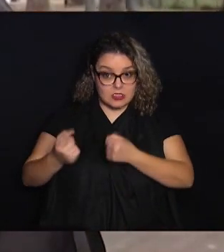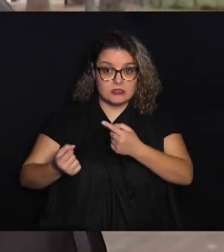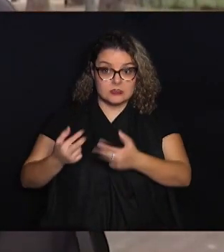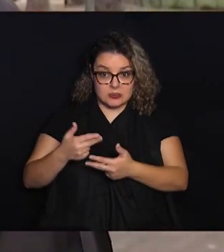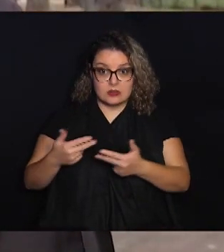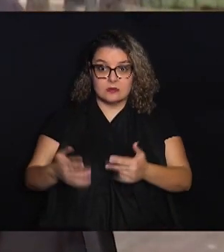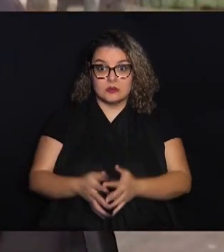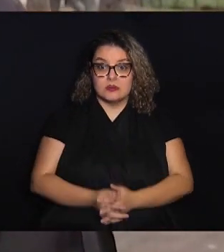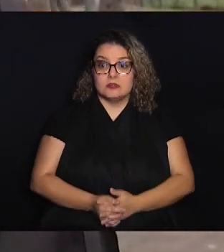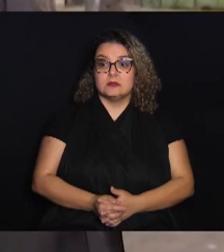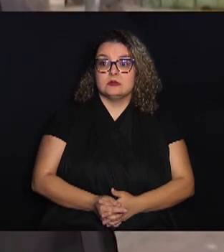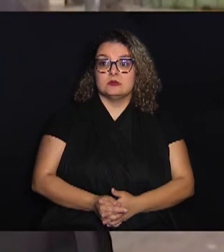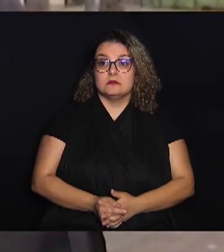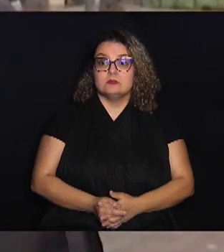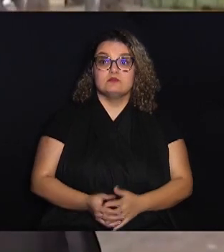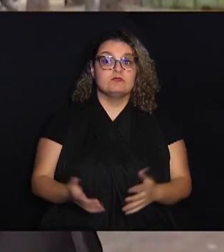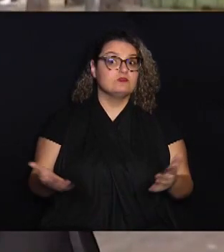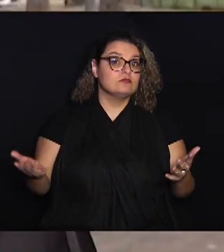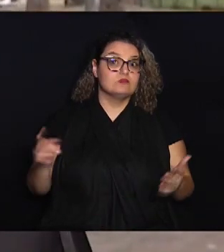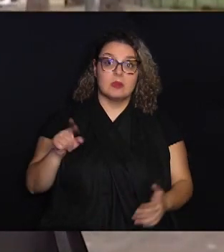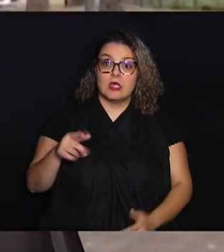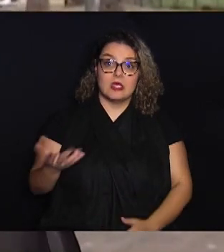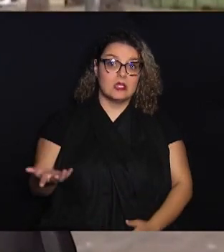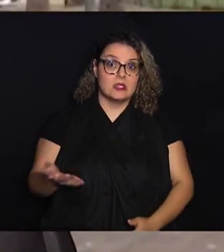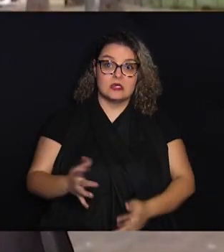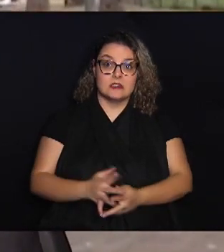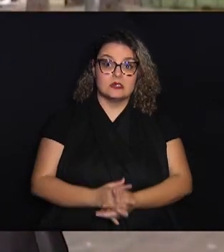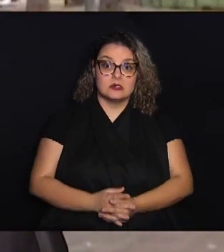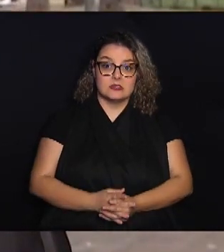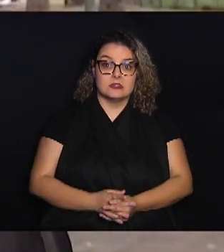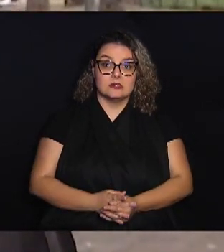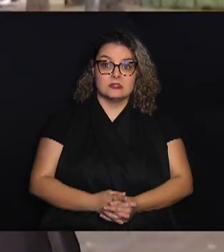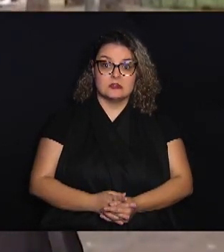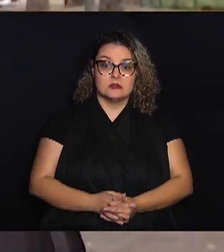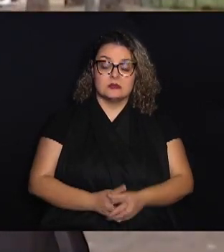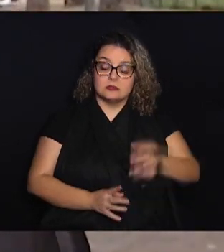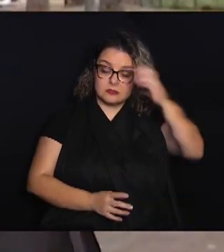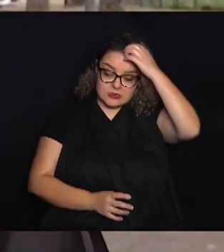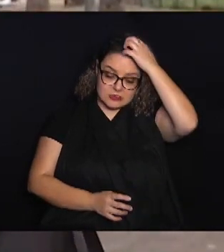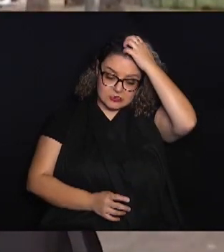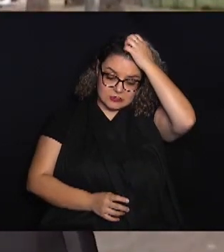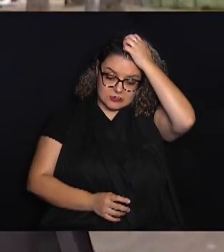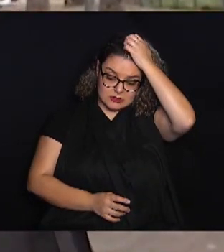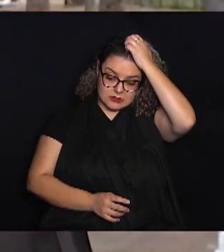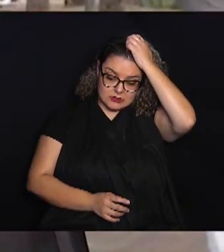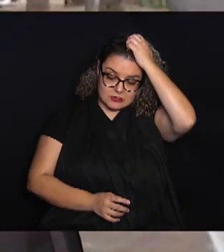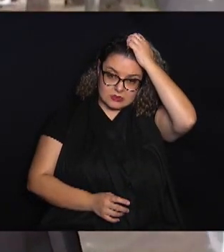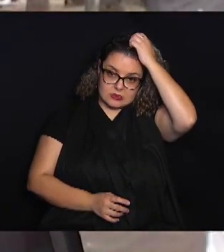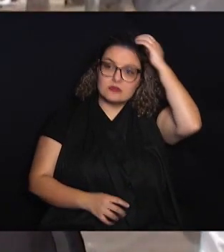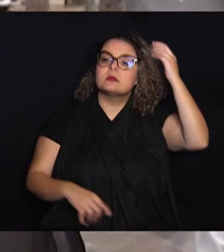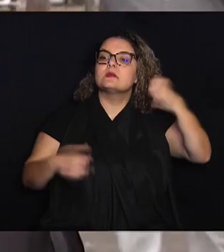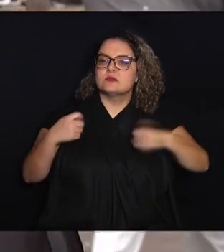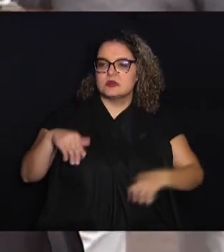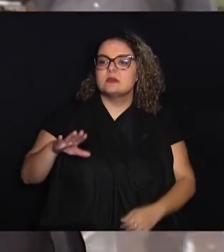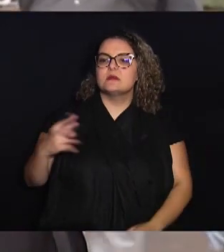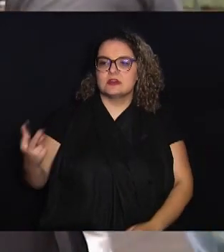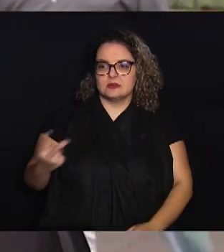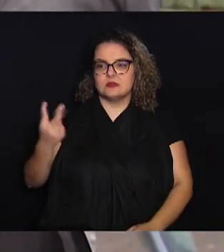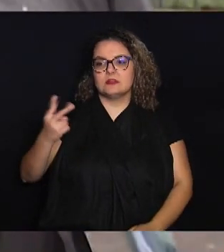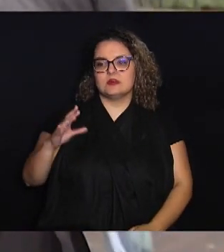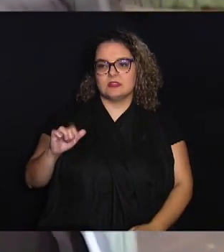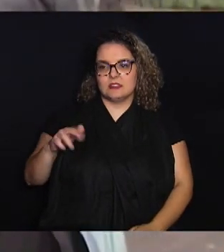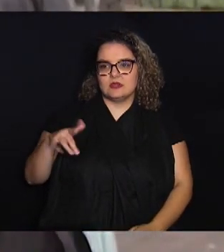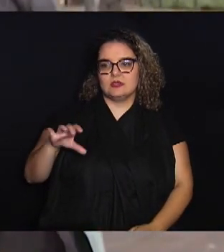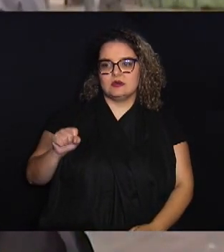né? Mas é isso, sabe? Precisava ser mais valorizado o Carlos Gomes, né? E